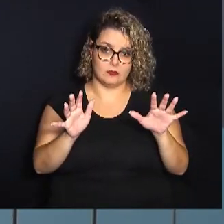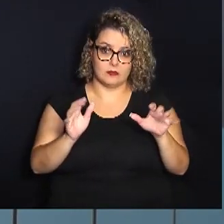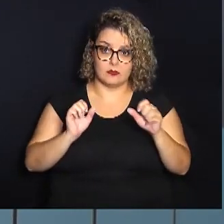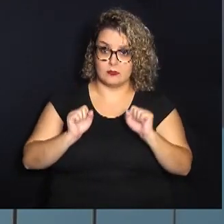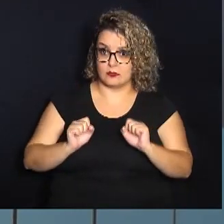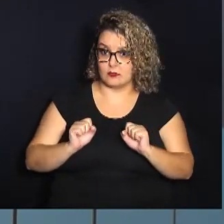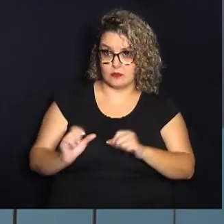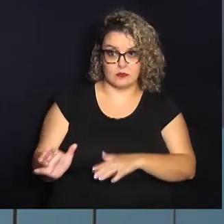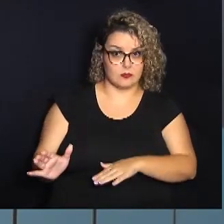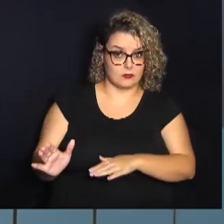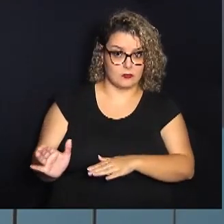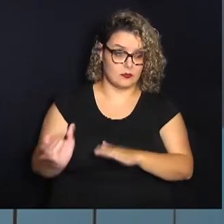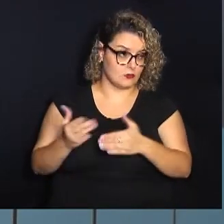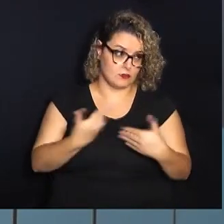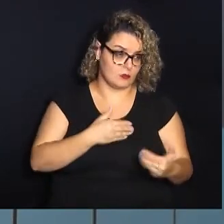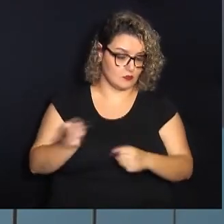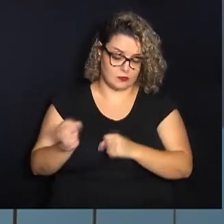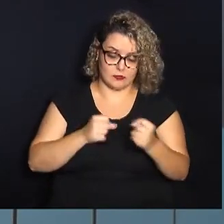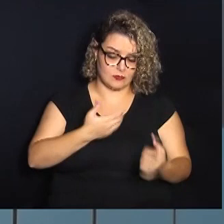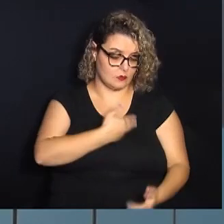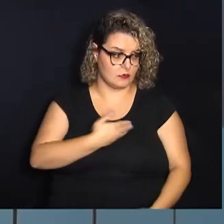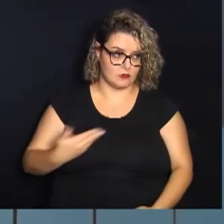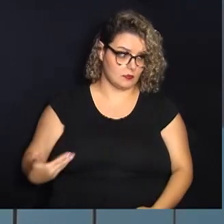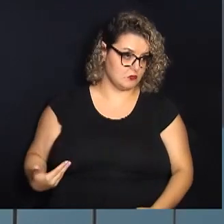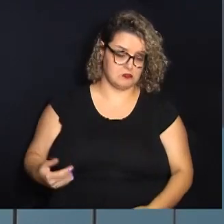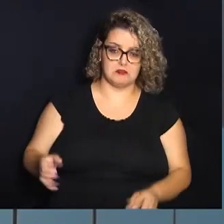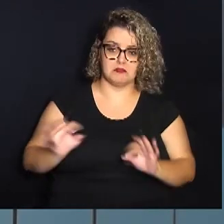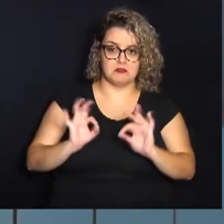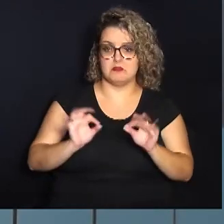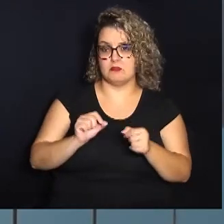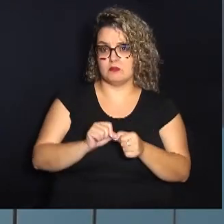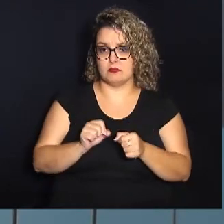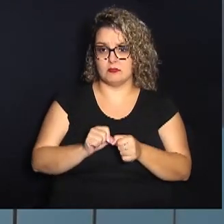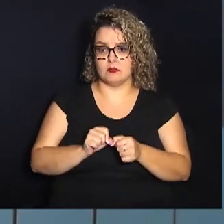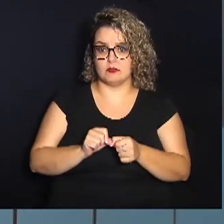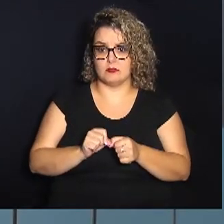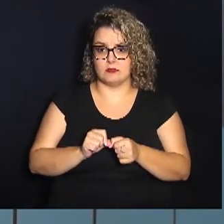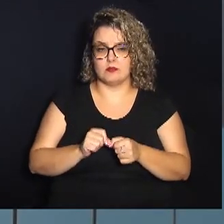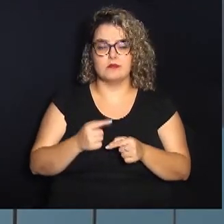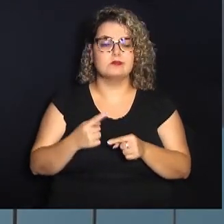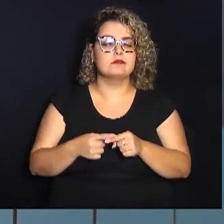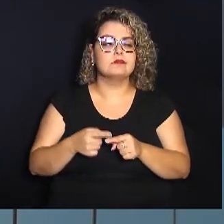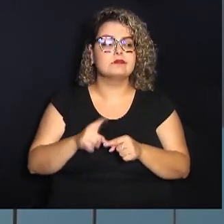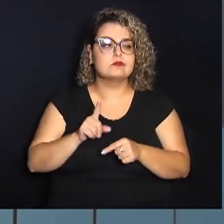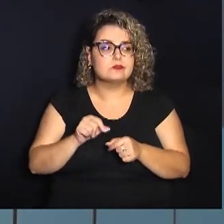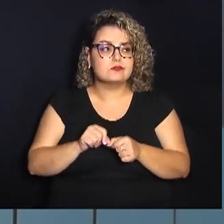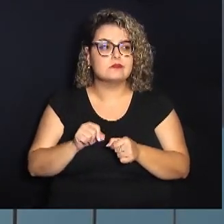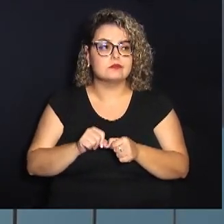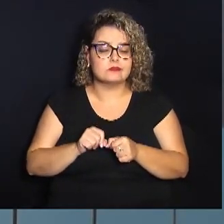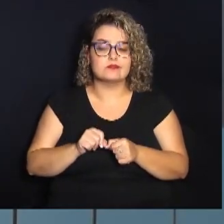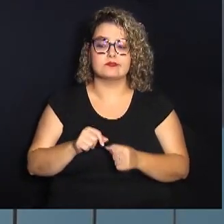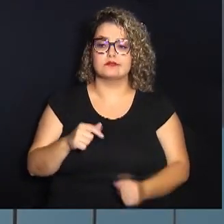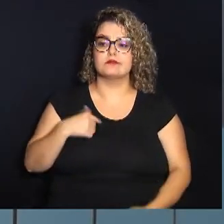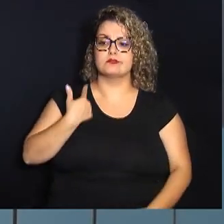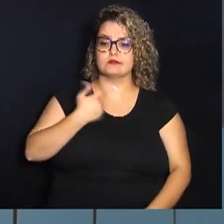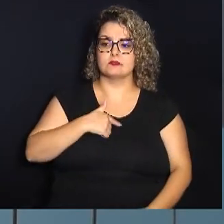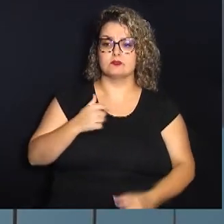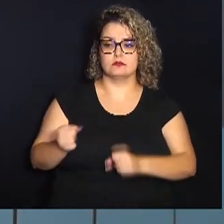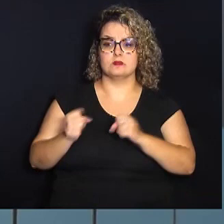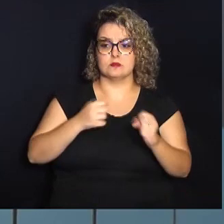público muitas vezes não faz nada. Não faz nada por quê? Será que a gente não deveria, o poder